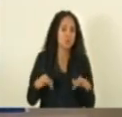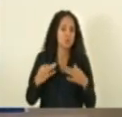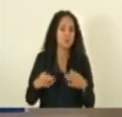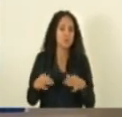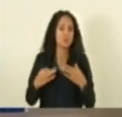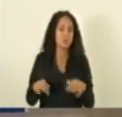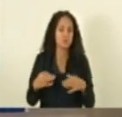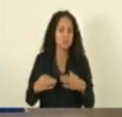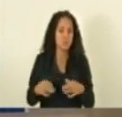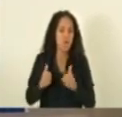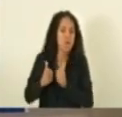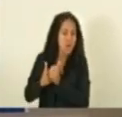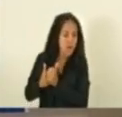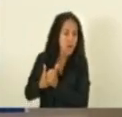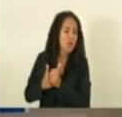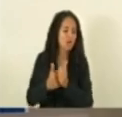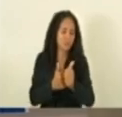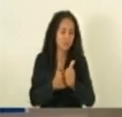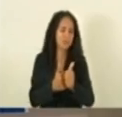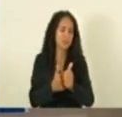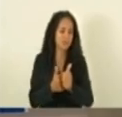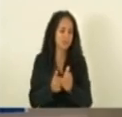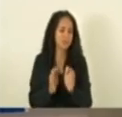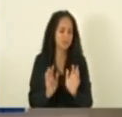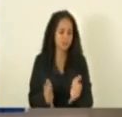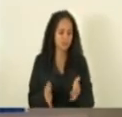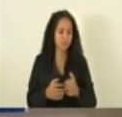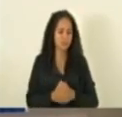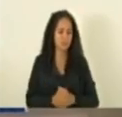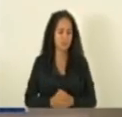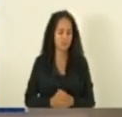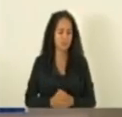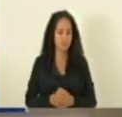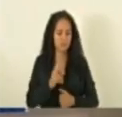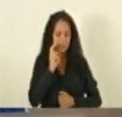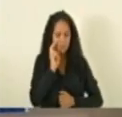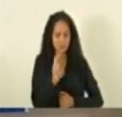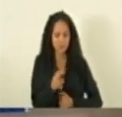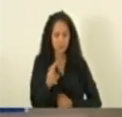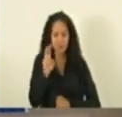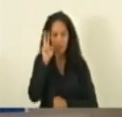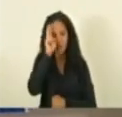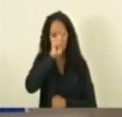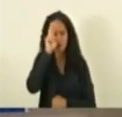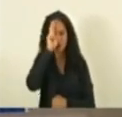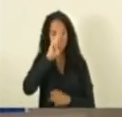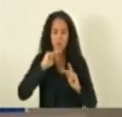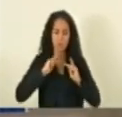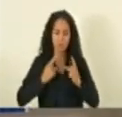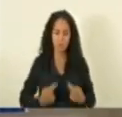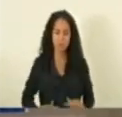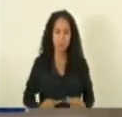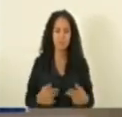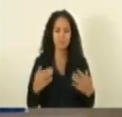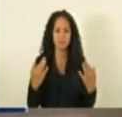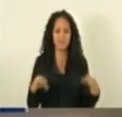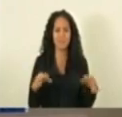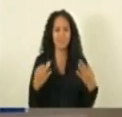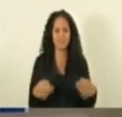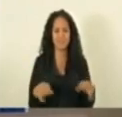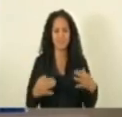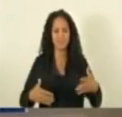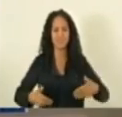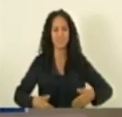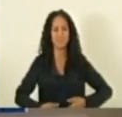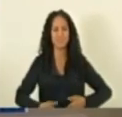acompanharam a história da humanidade. Se a gente olha a história da humanidade, a dor, a